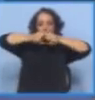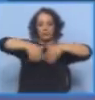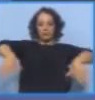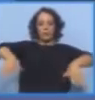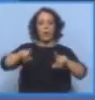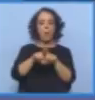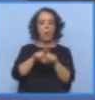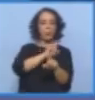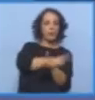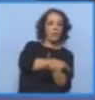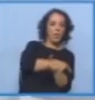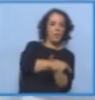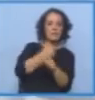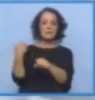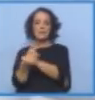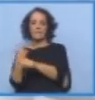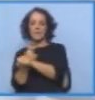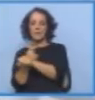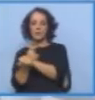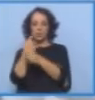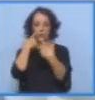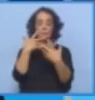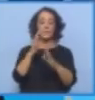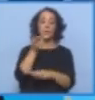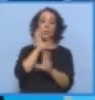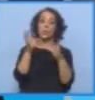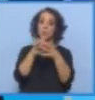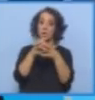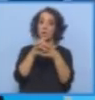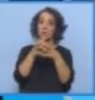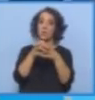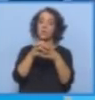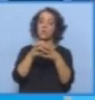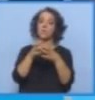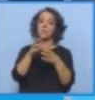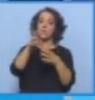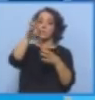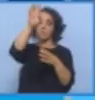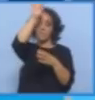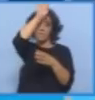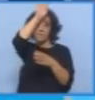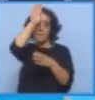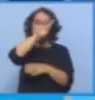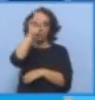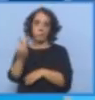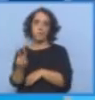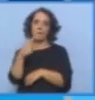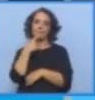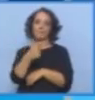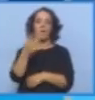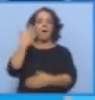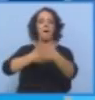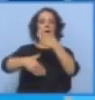poder e não tanto do serviço? O Concílio Vaticano II mudou um pouco esta visão não tão hierarquizada da pirâmide como nós